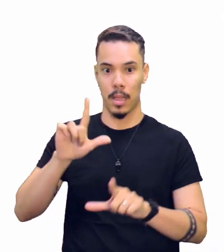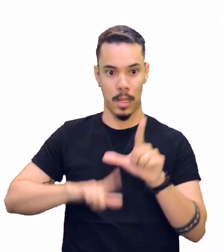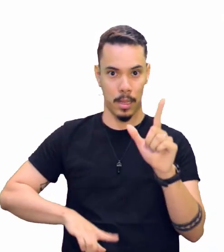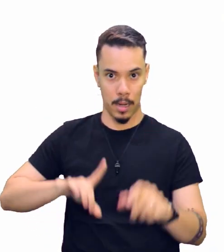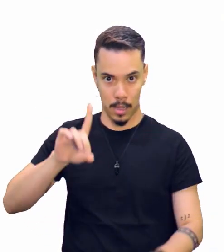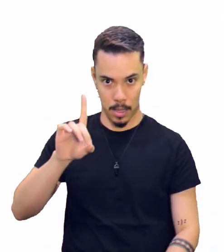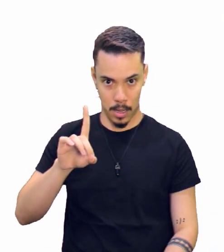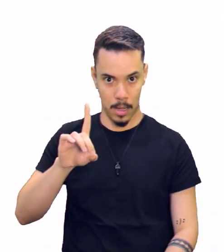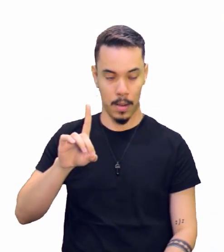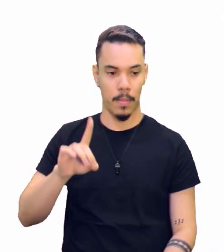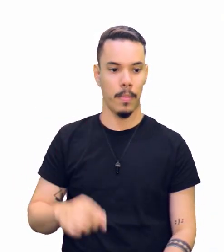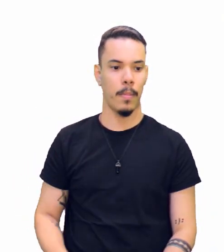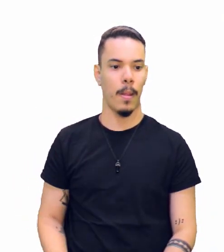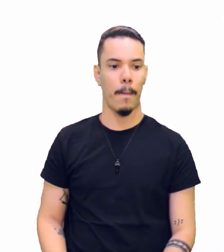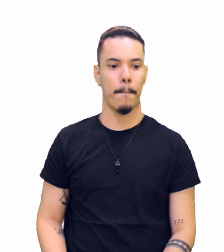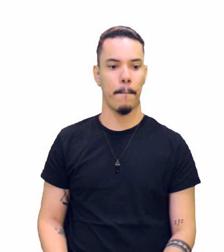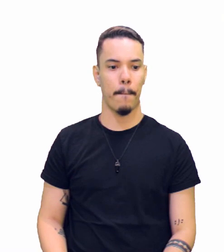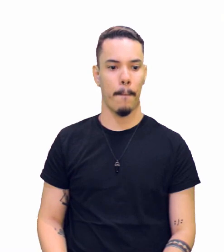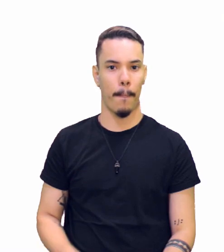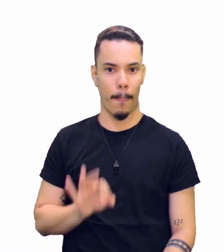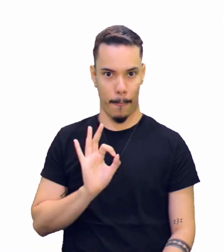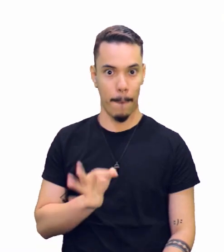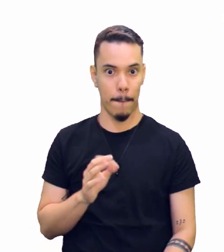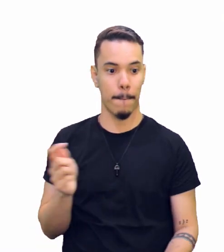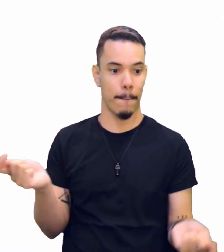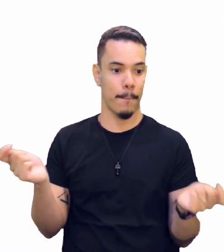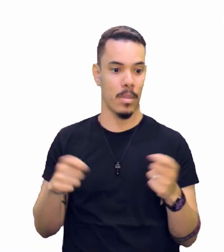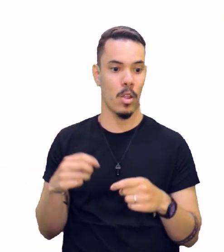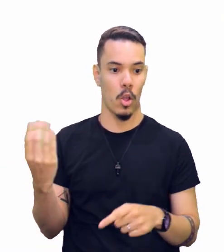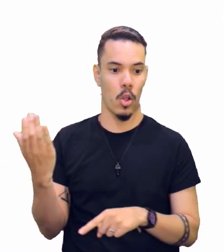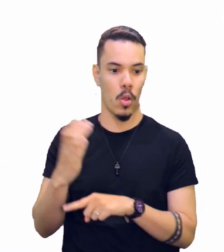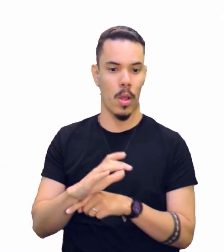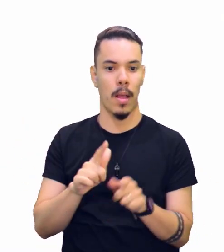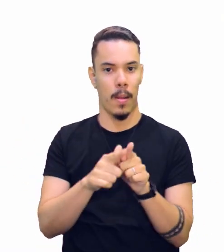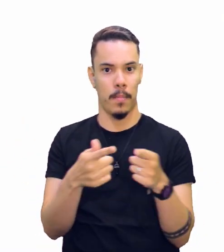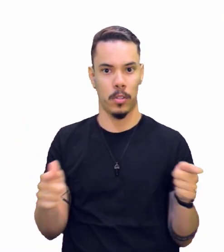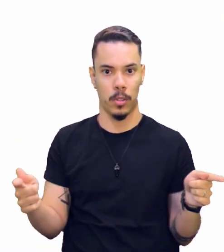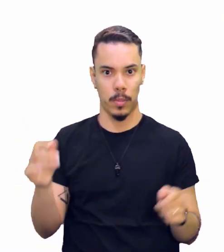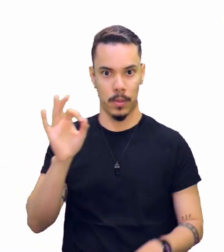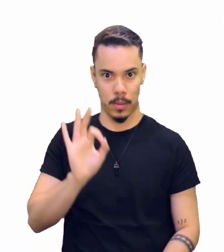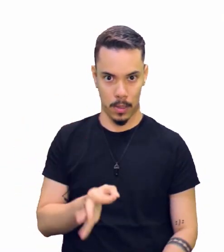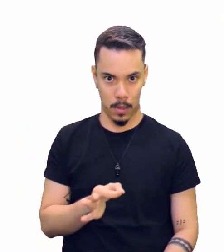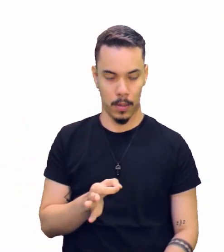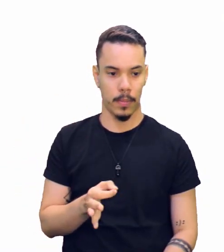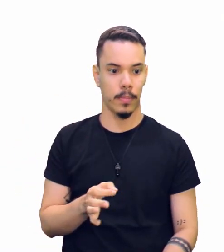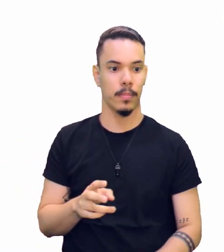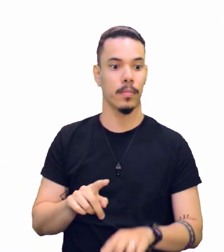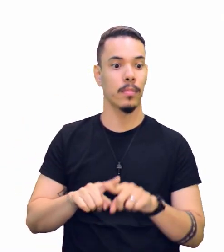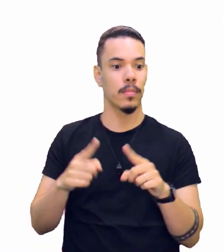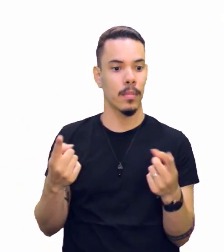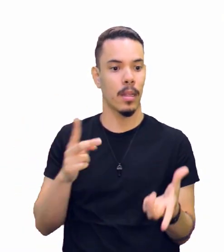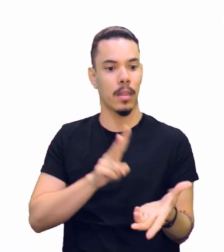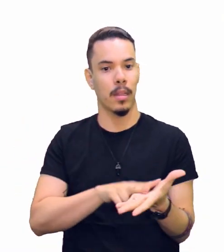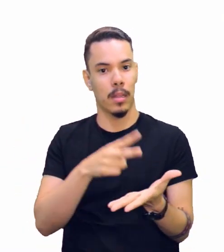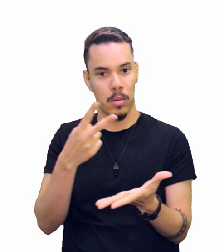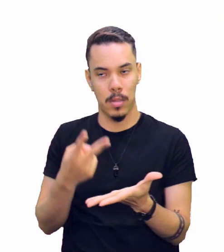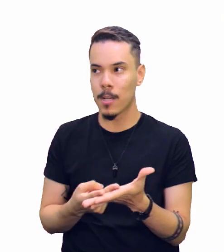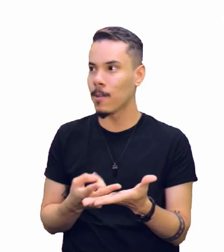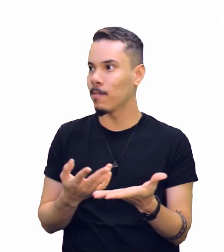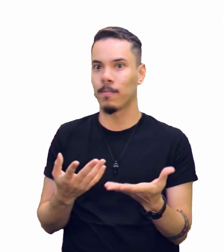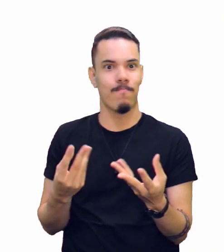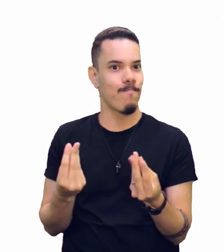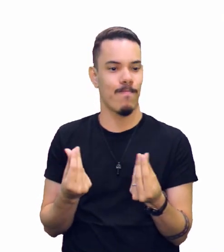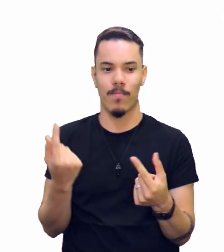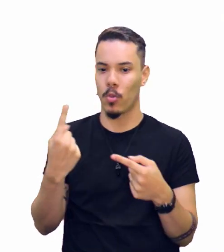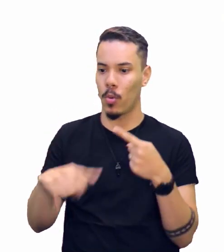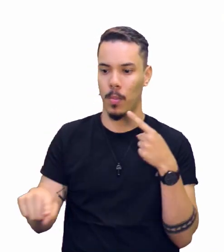outra alternativa além da C que eu poderia colocar que gramaticalmente estaria correto mas na tradução ali não ficaria muito